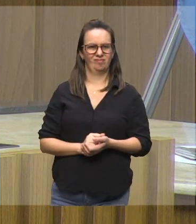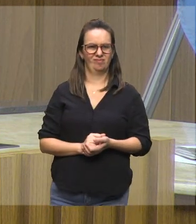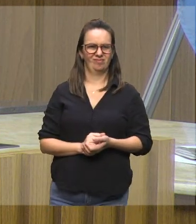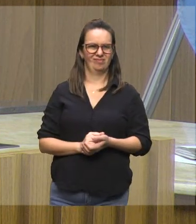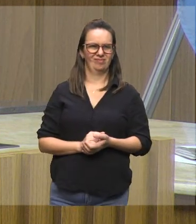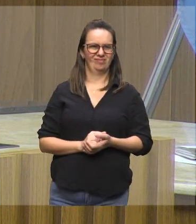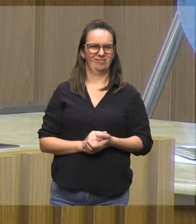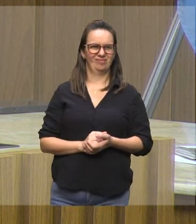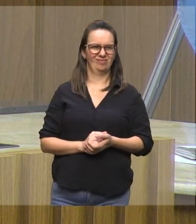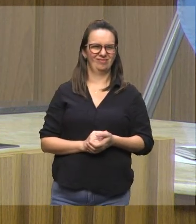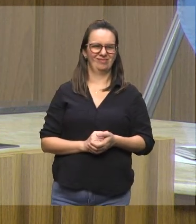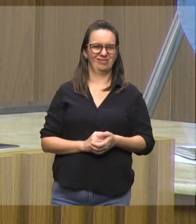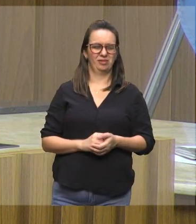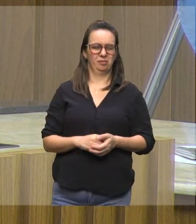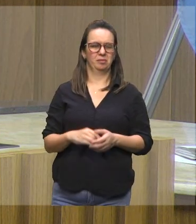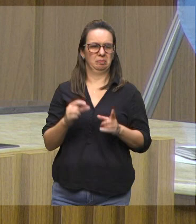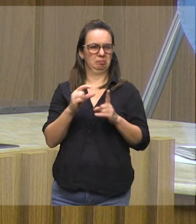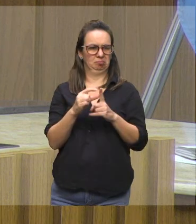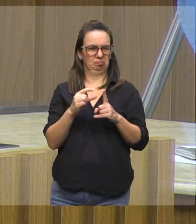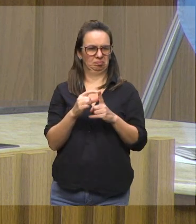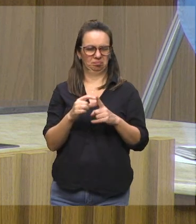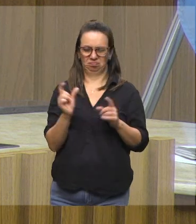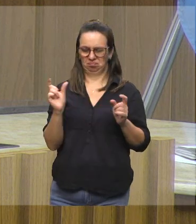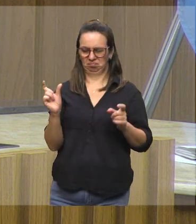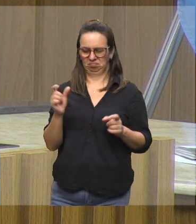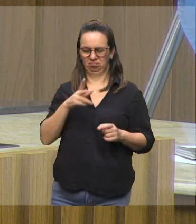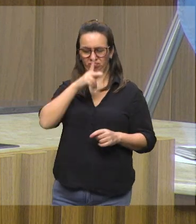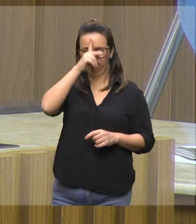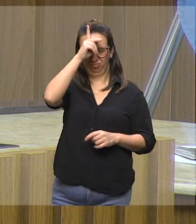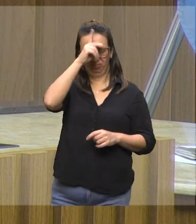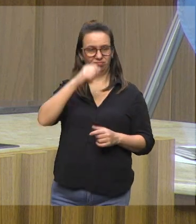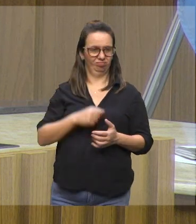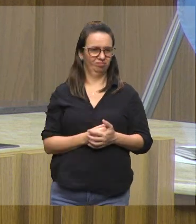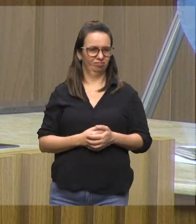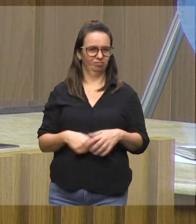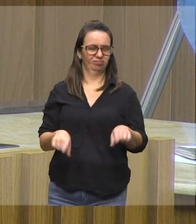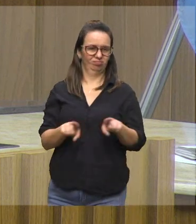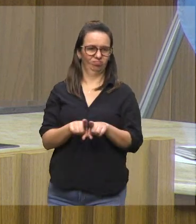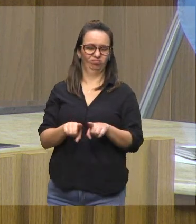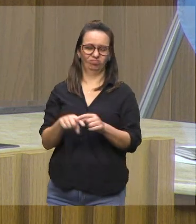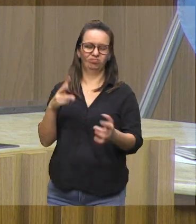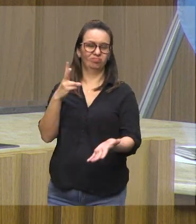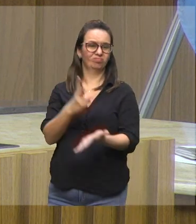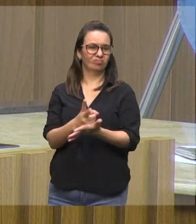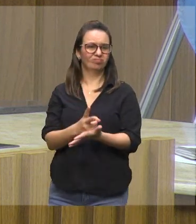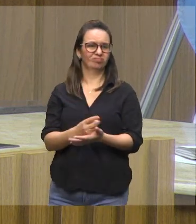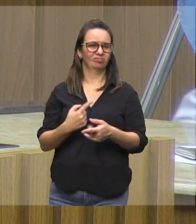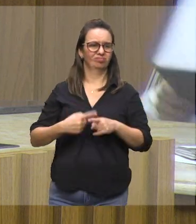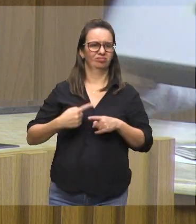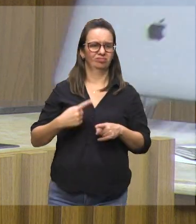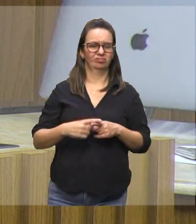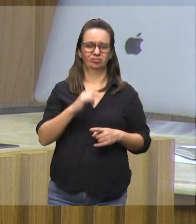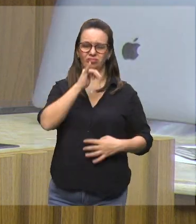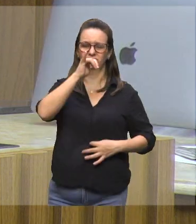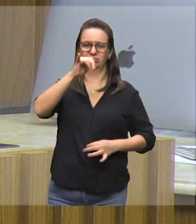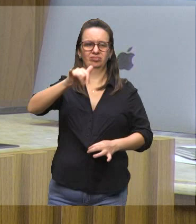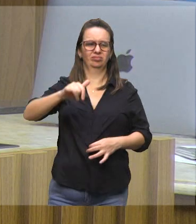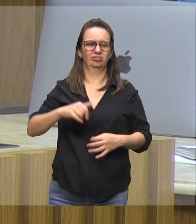muito forte, tocar na ferida, mas é isso mesmo. Às vezes não falamos, né,